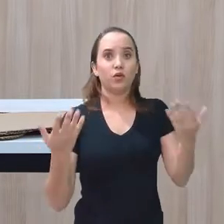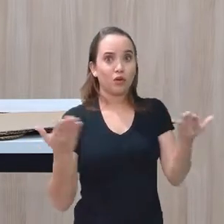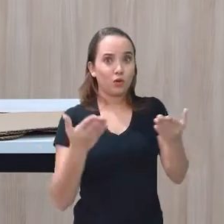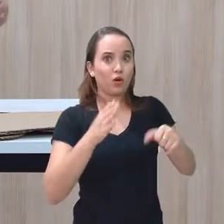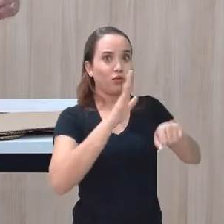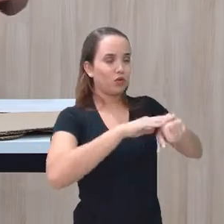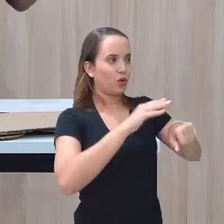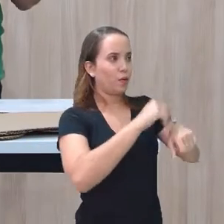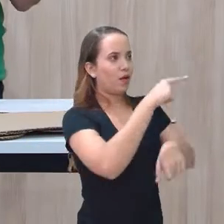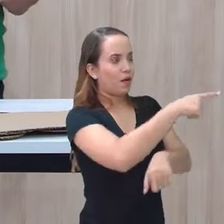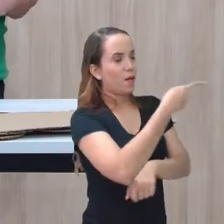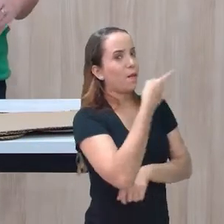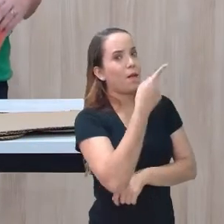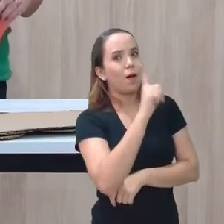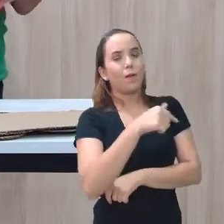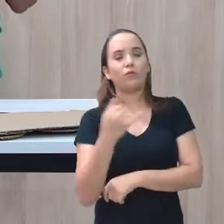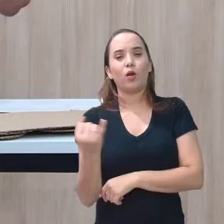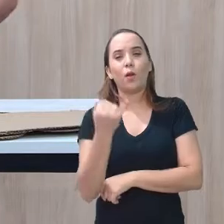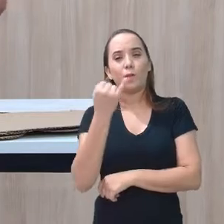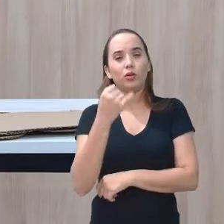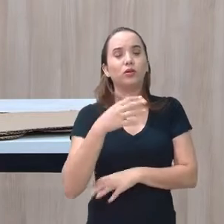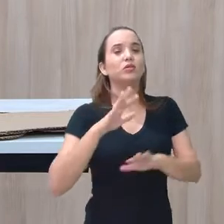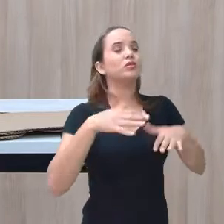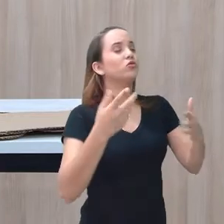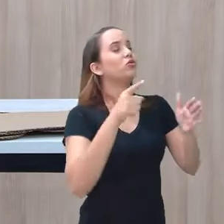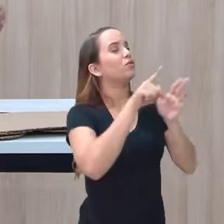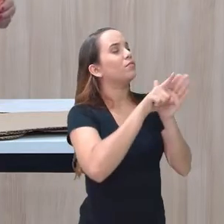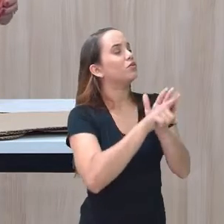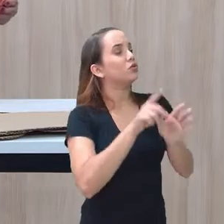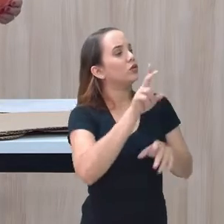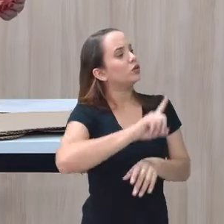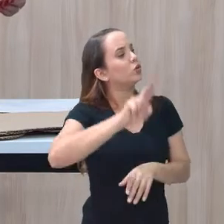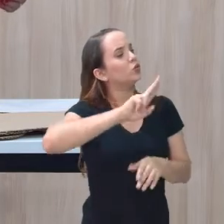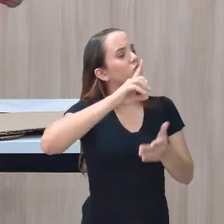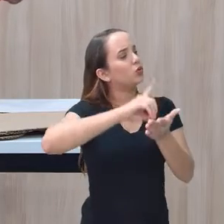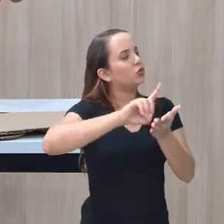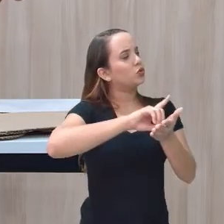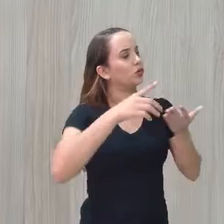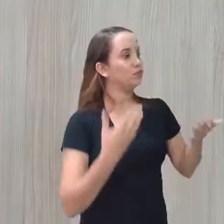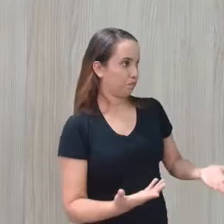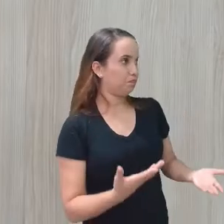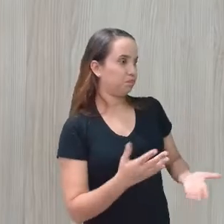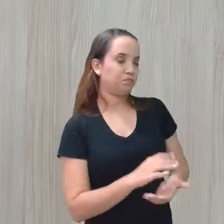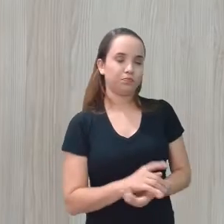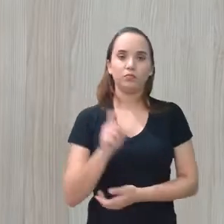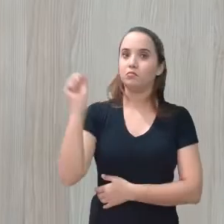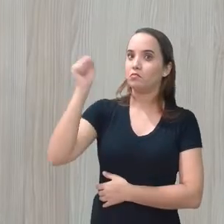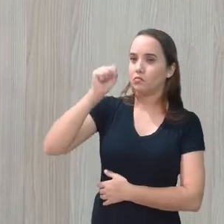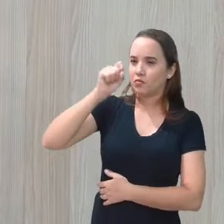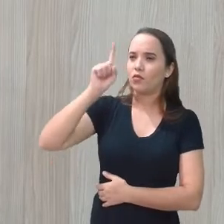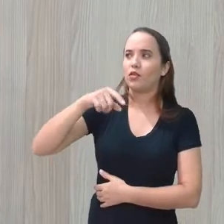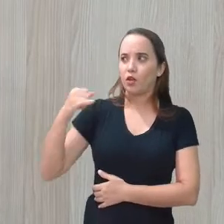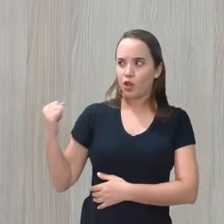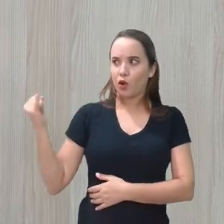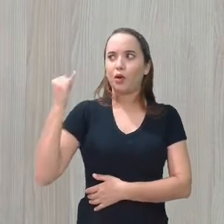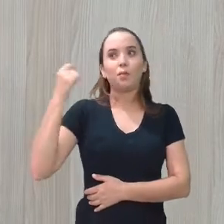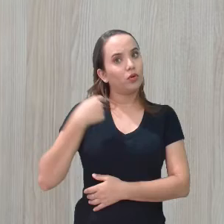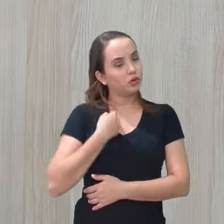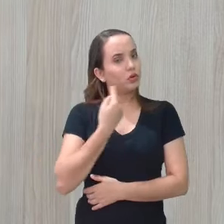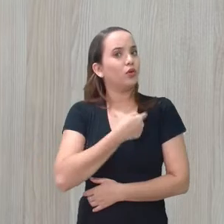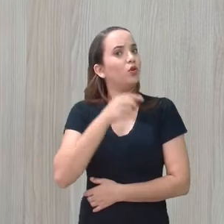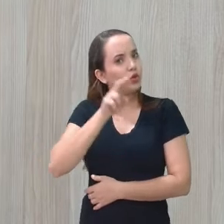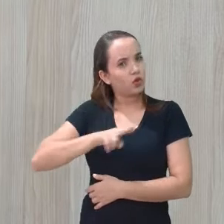aí da gente pesquisar, da gente ir ao dicionário, Cláudia. Pessoal, é muito importante que possamos utilizar